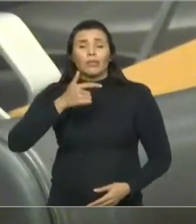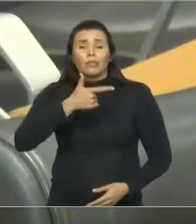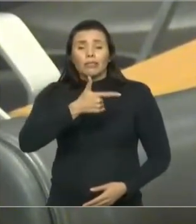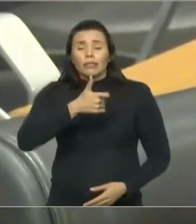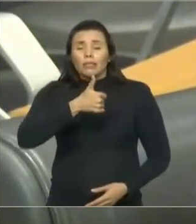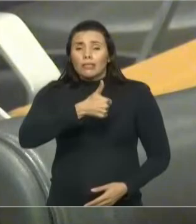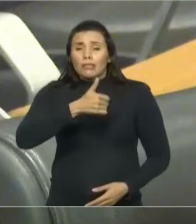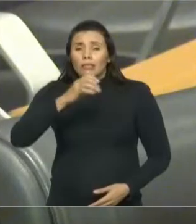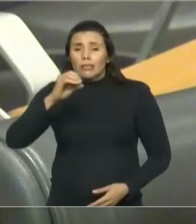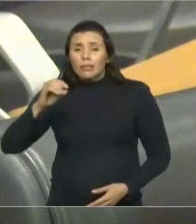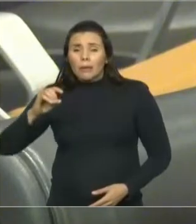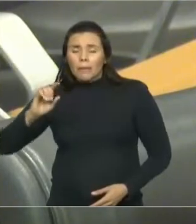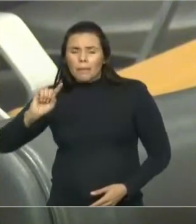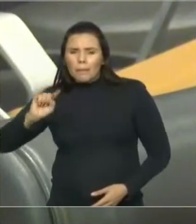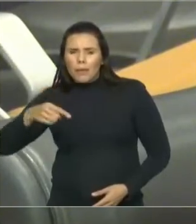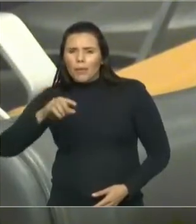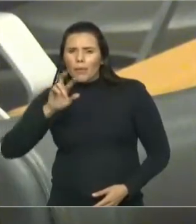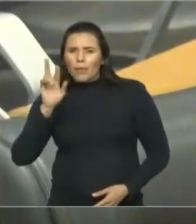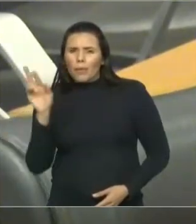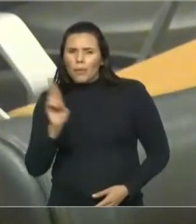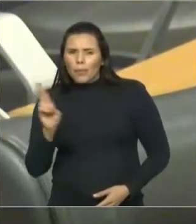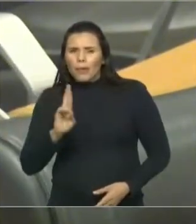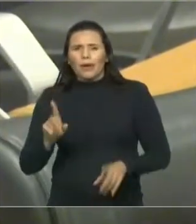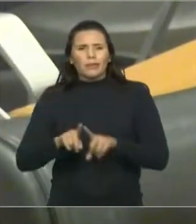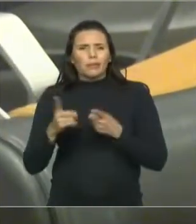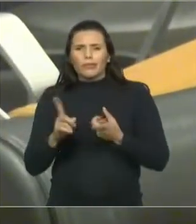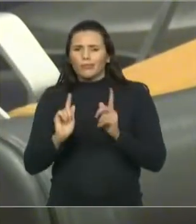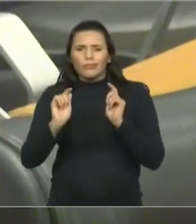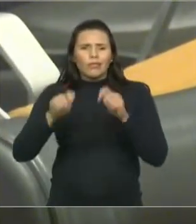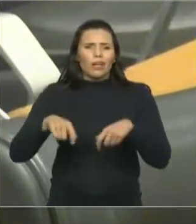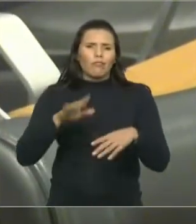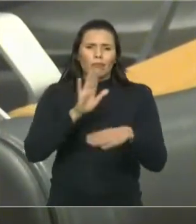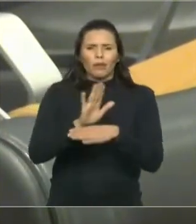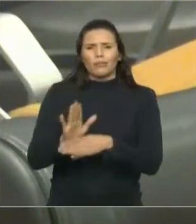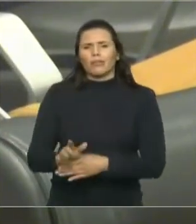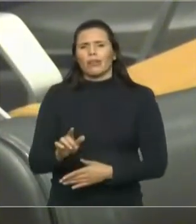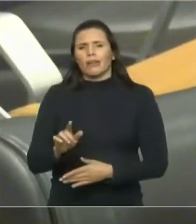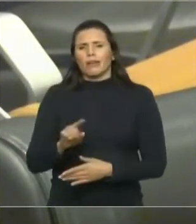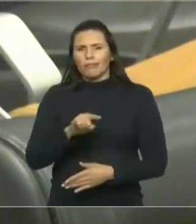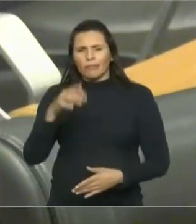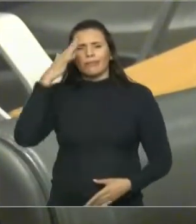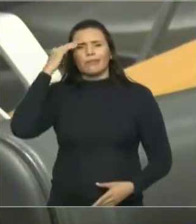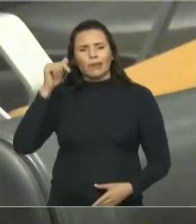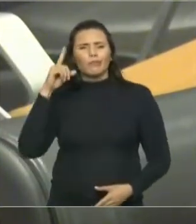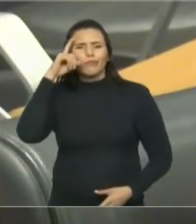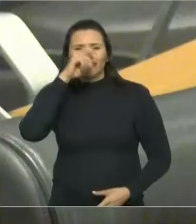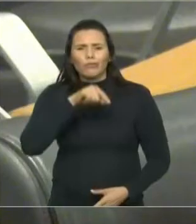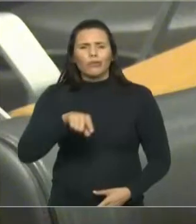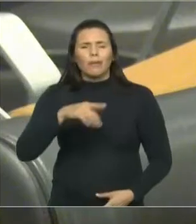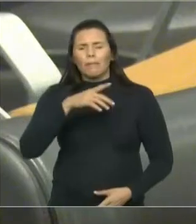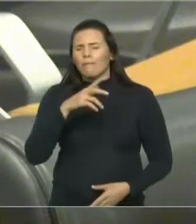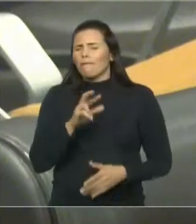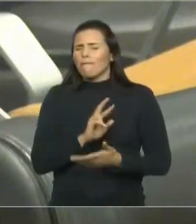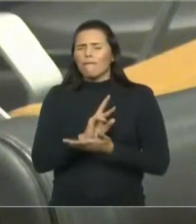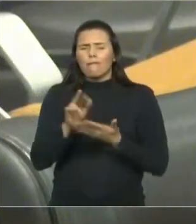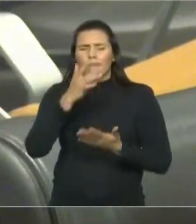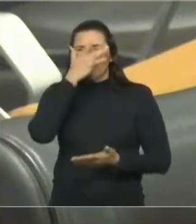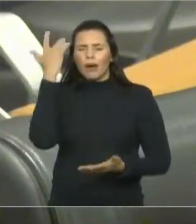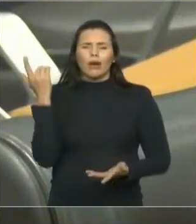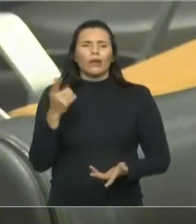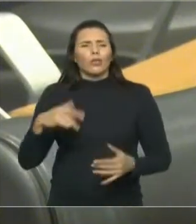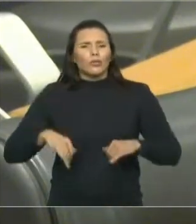cidadãos tendo que morrer. E eu tive a honra, e o senhor e o nosso governador Flávio Dino,